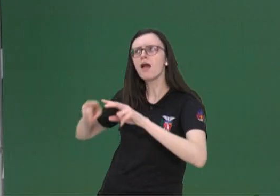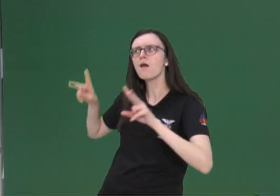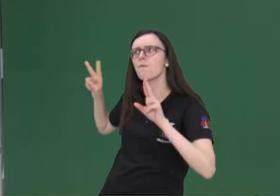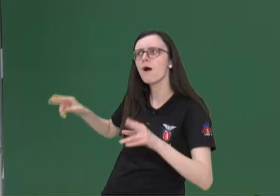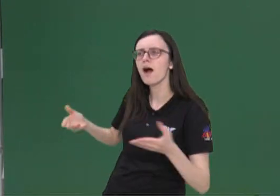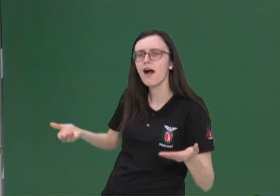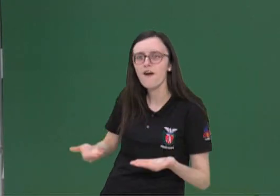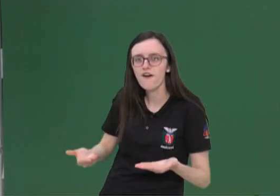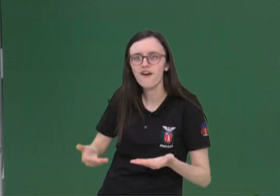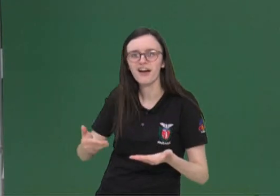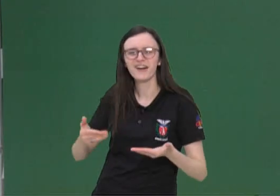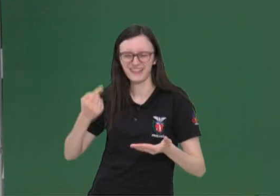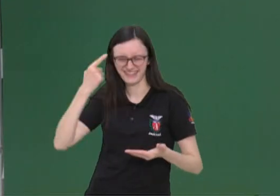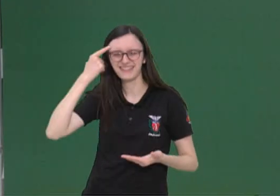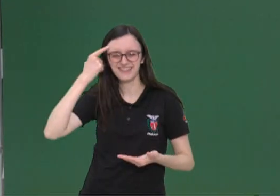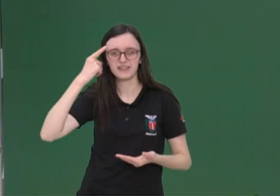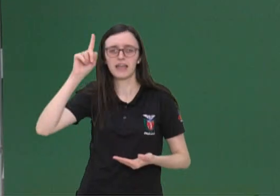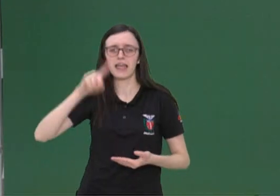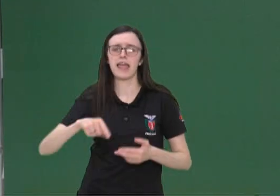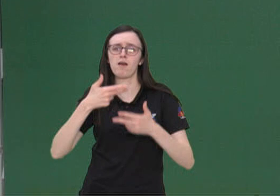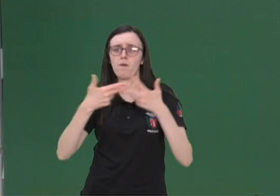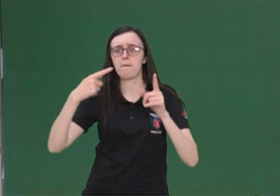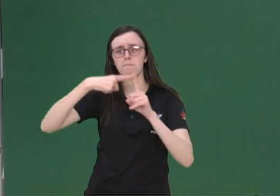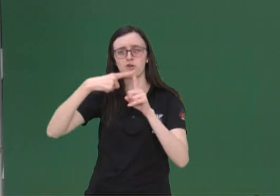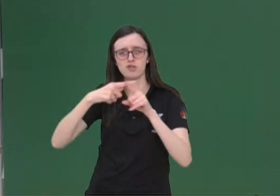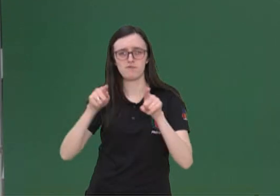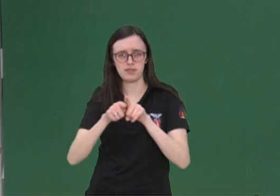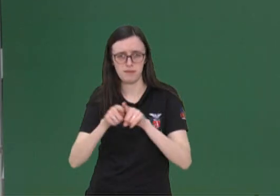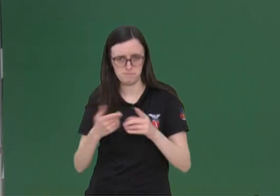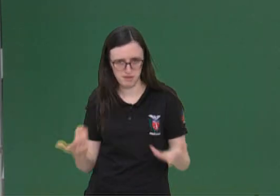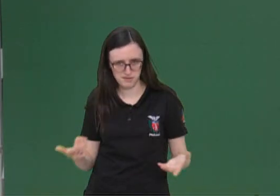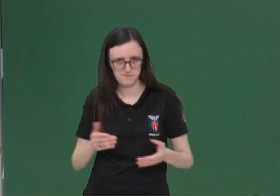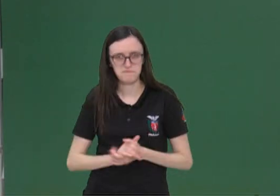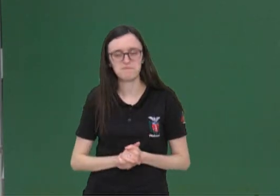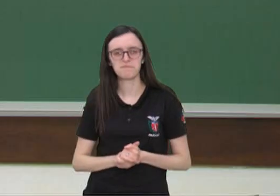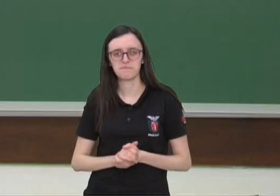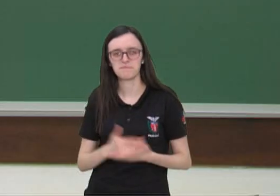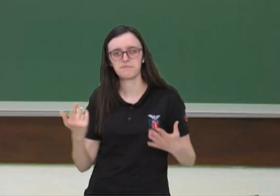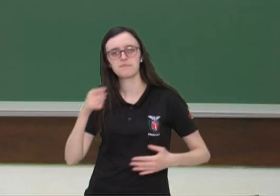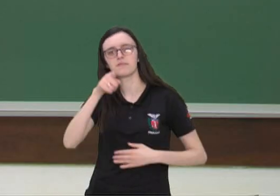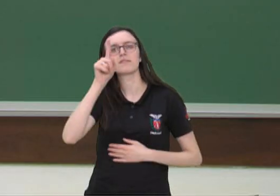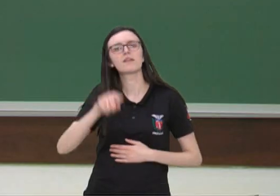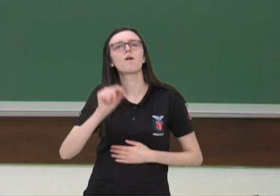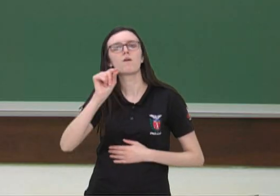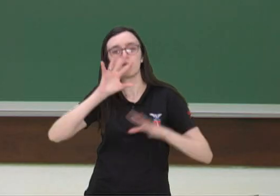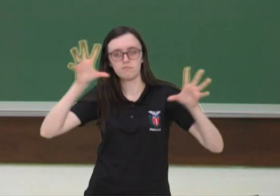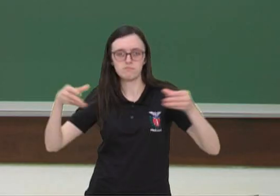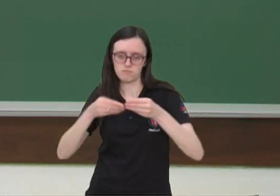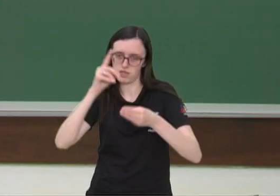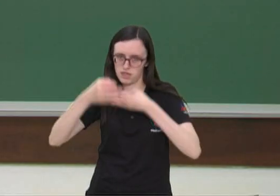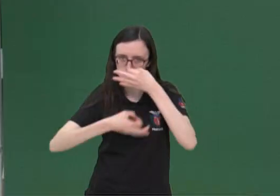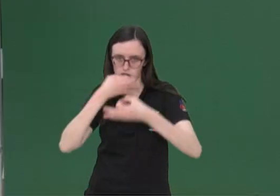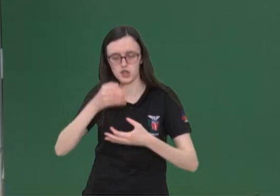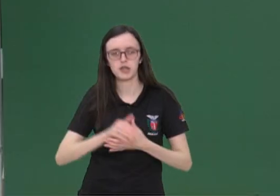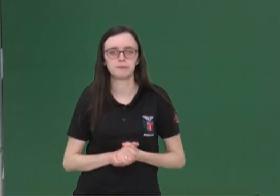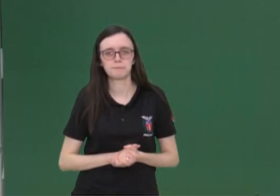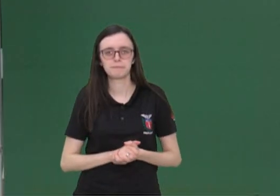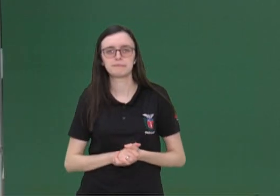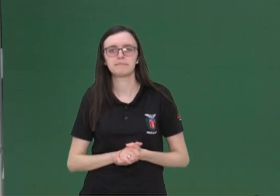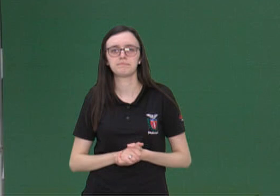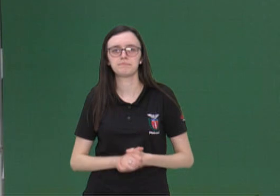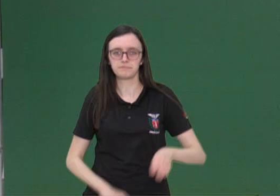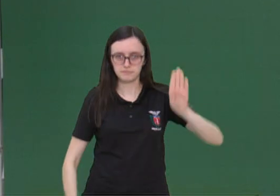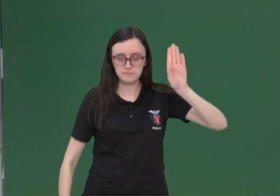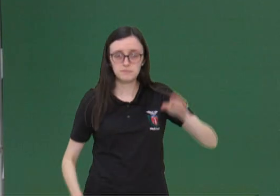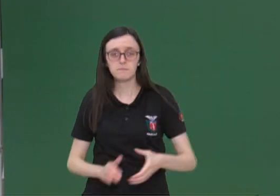esse tema mais atual, é positivo também, né? Então, essa resenha é uma resenha crítica. A